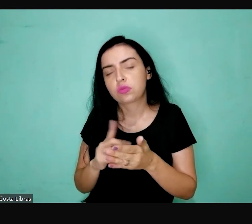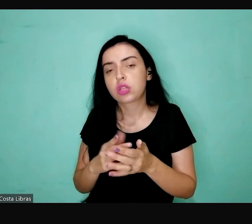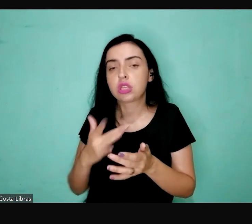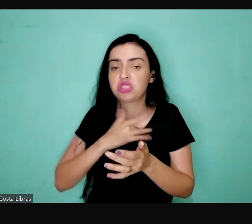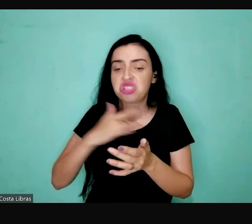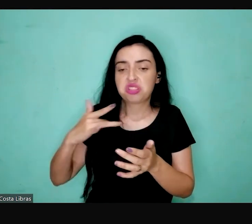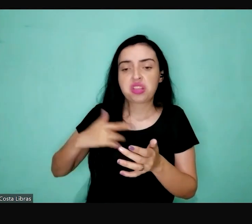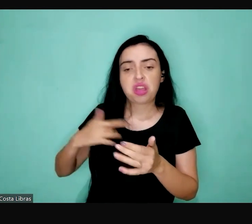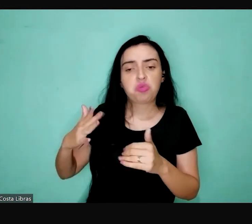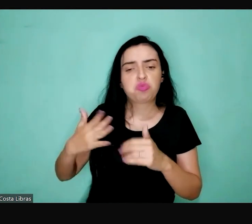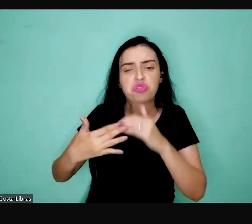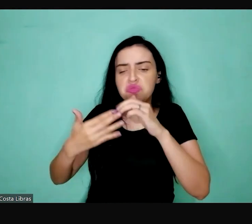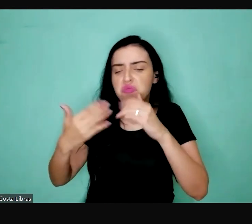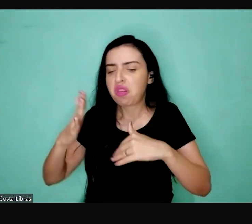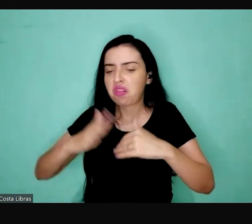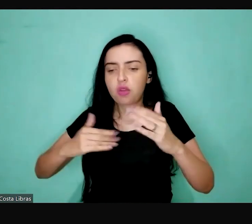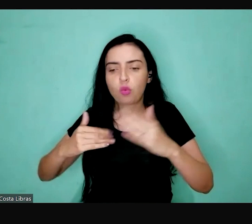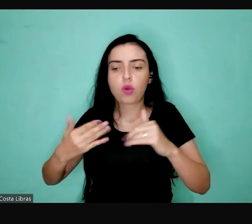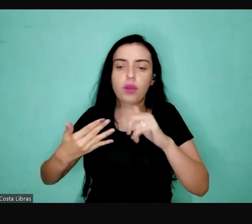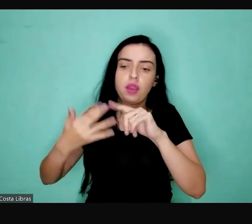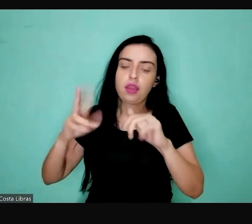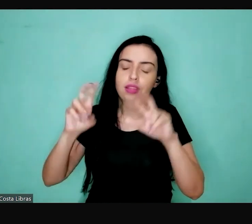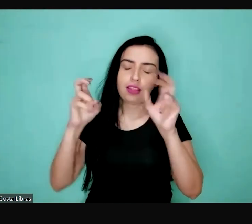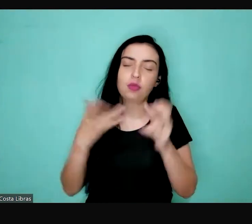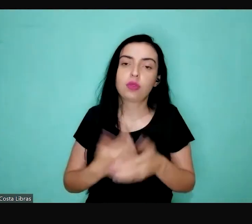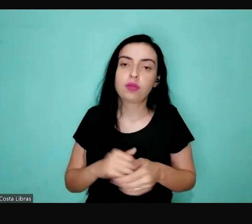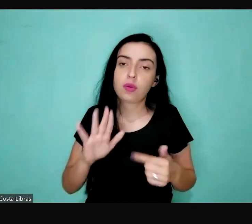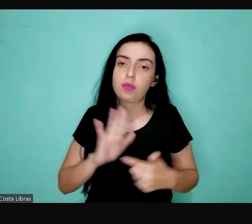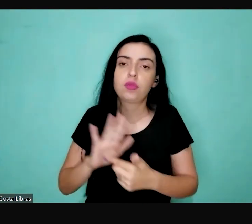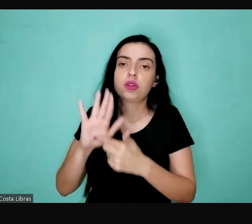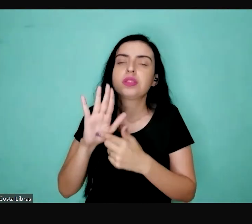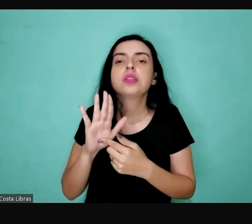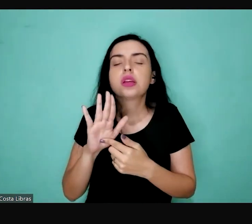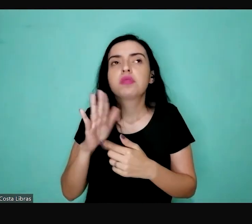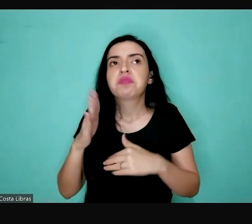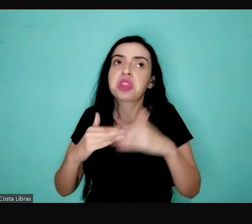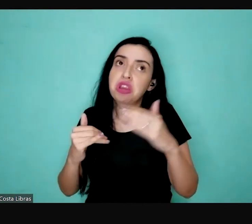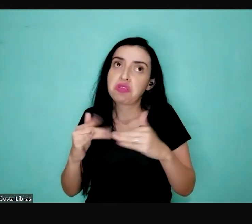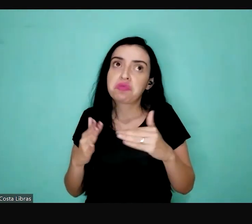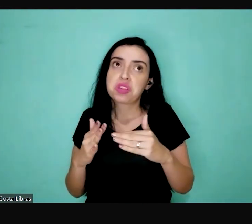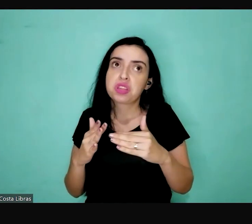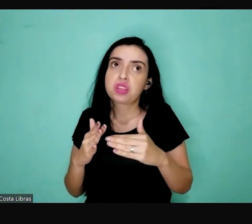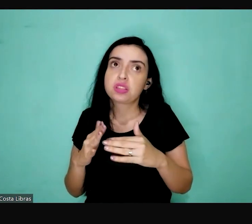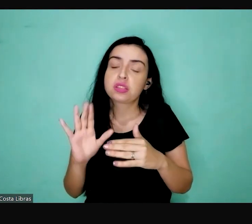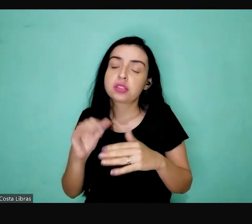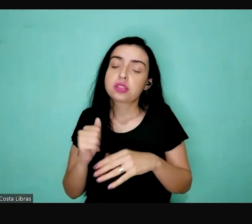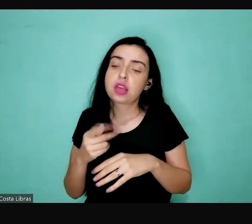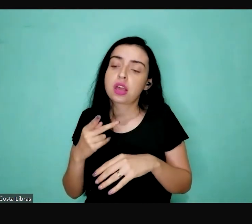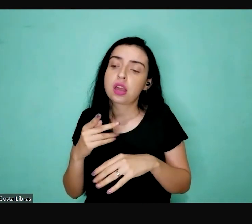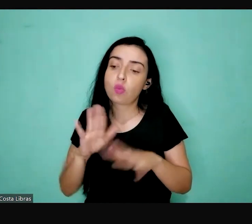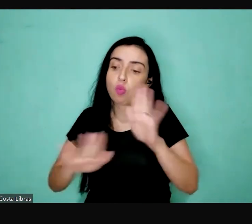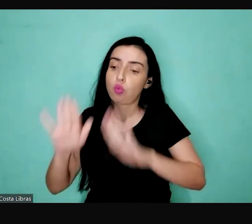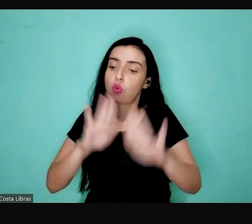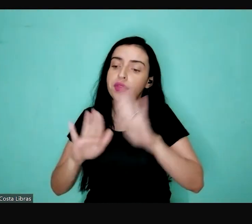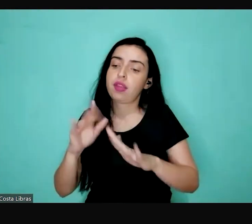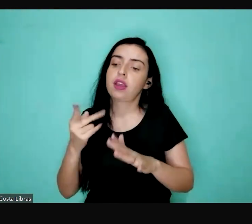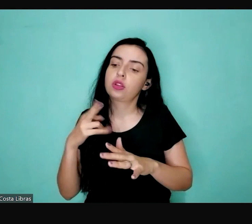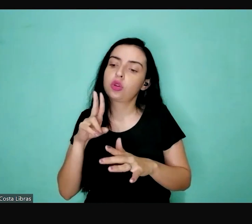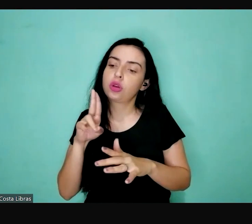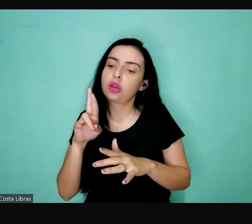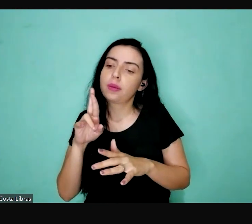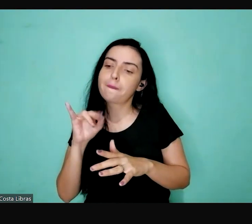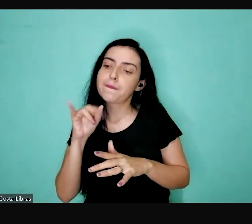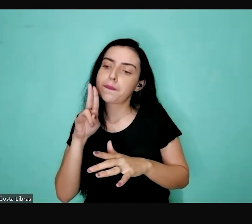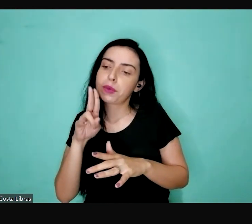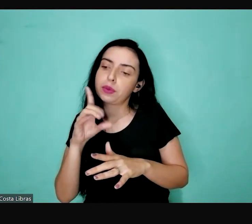questões assim, mas é uma mostra talvez de que a prudência é uma das regras que eu acho